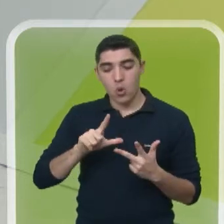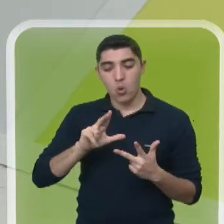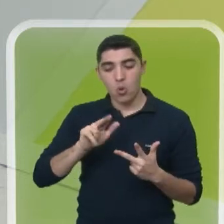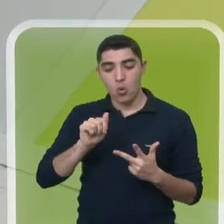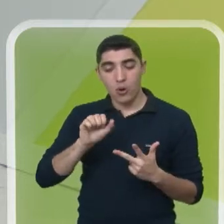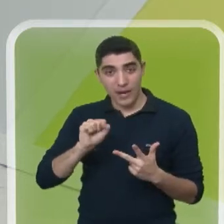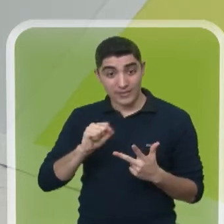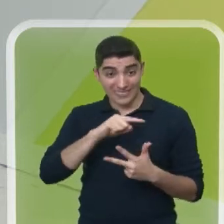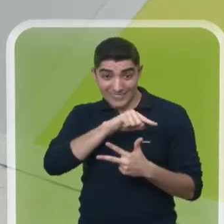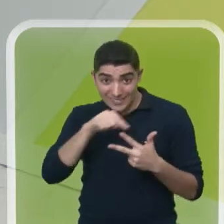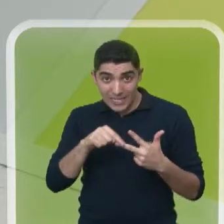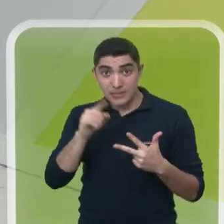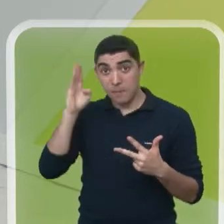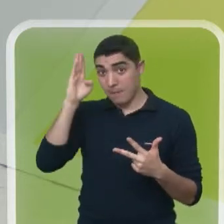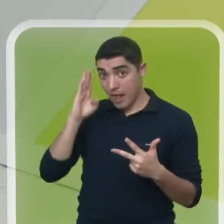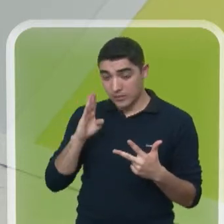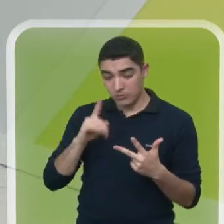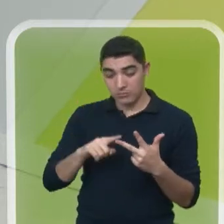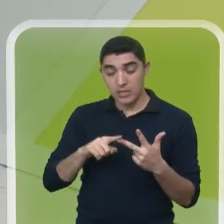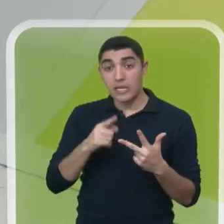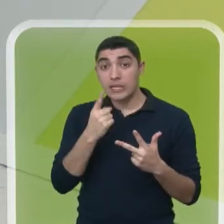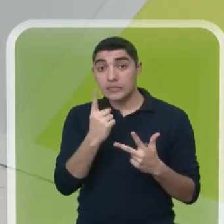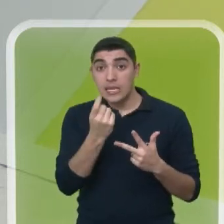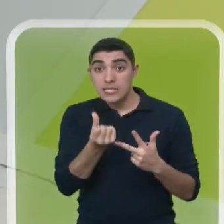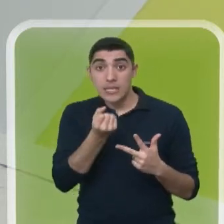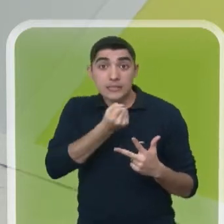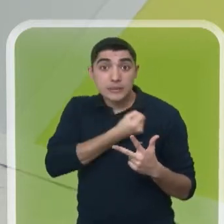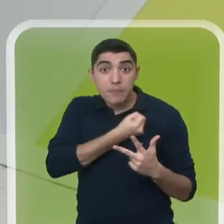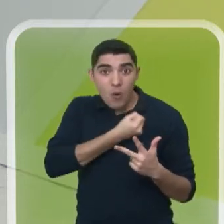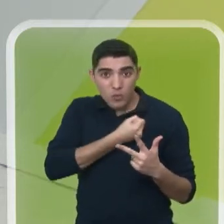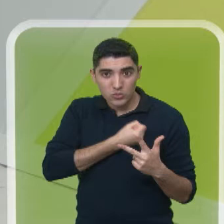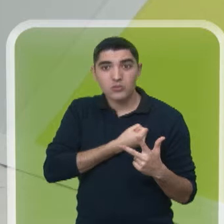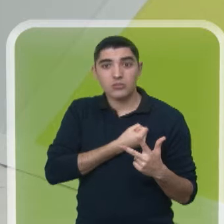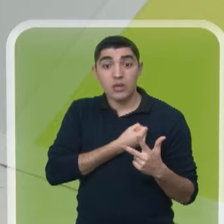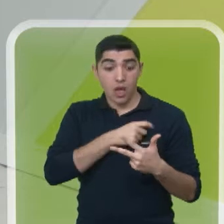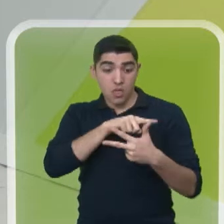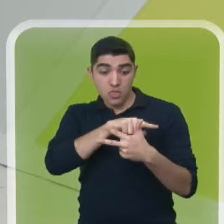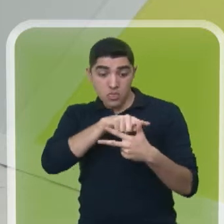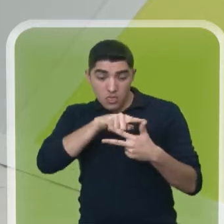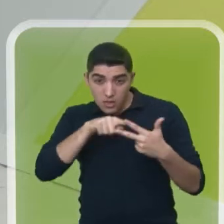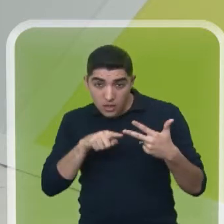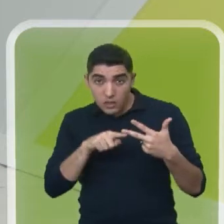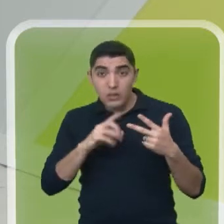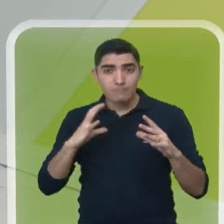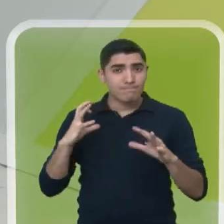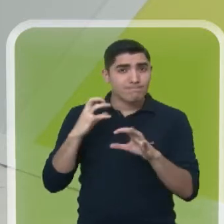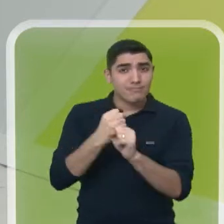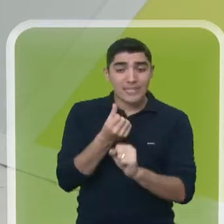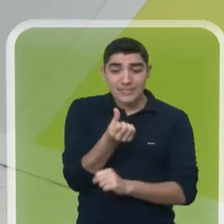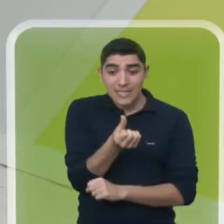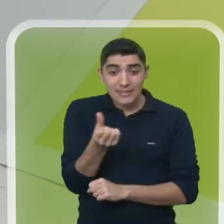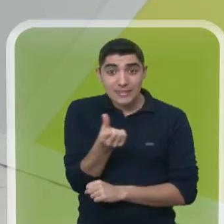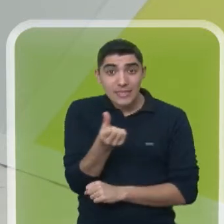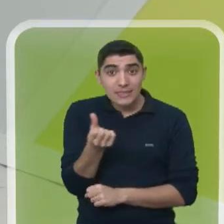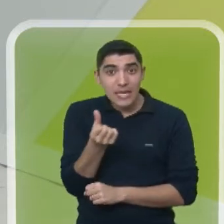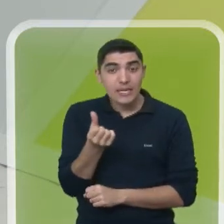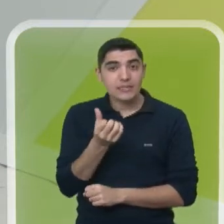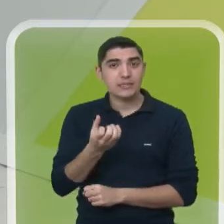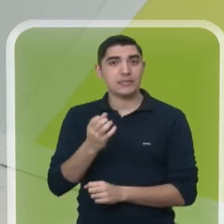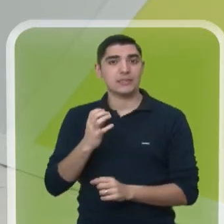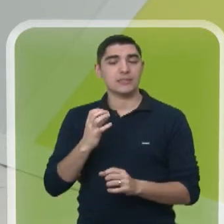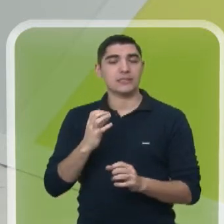3 da seleção, 16 pontos, 5 rebotes. Juntos, eles somaram 66 pontos dos